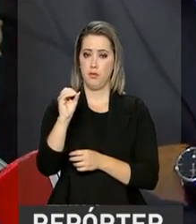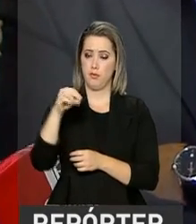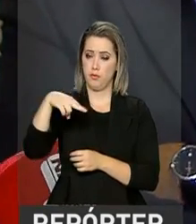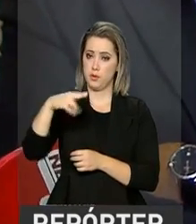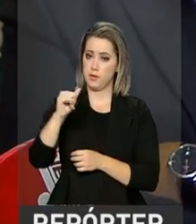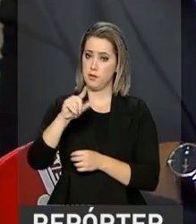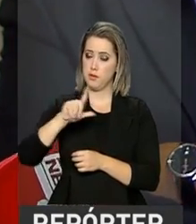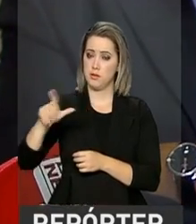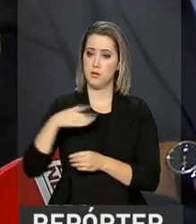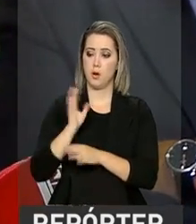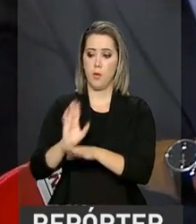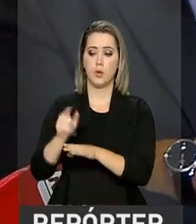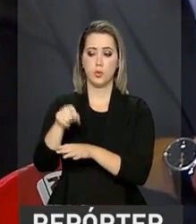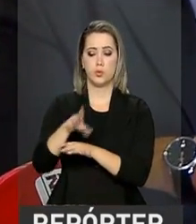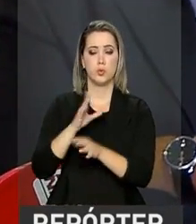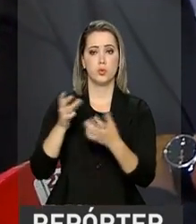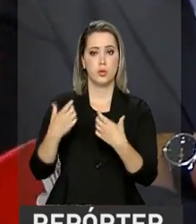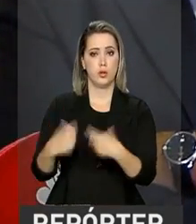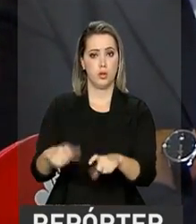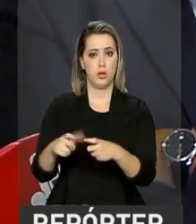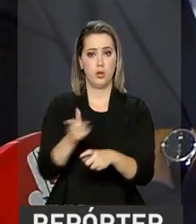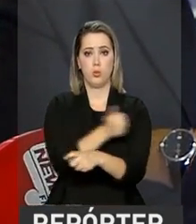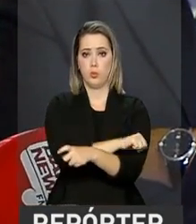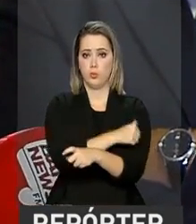de Janeiro na medida em que essas ações forem sendo realizadas temos um